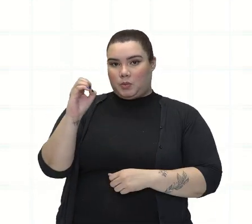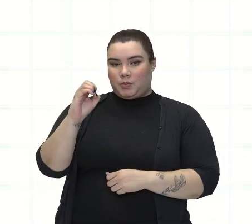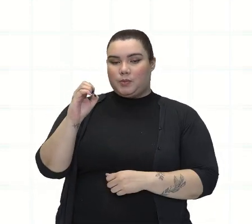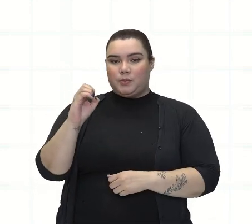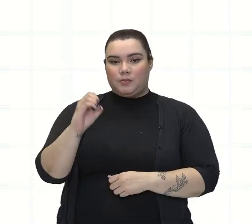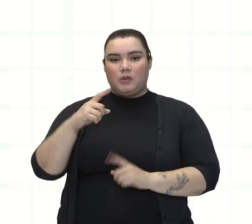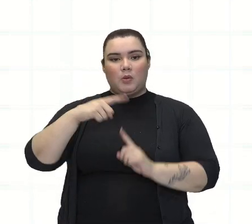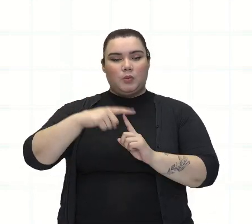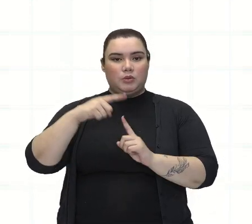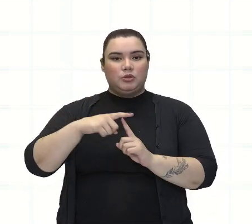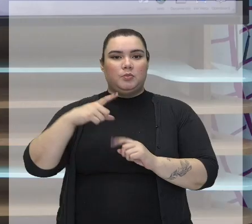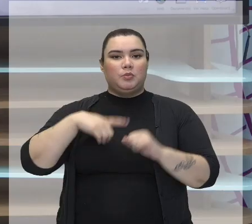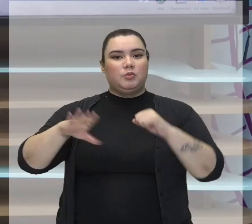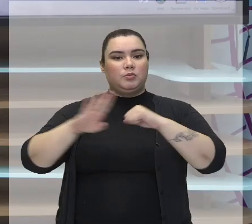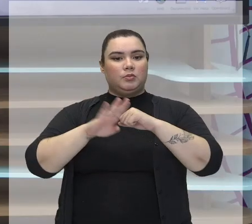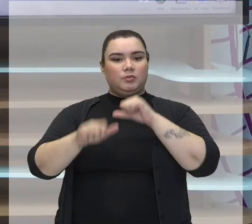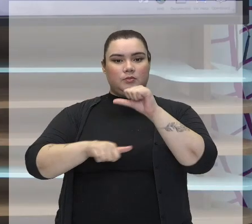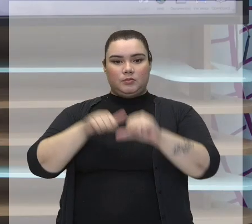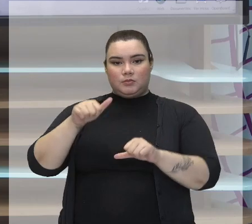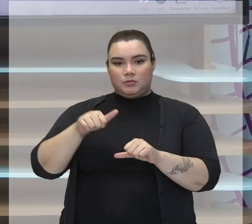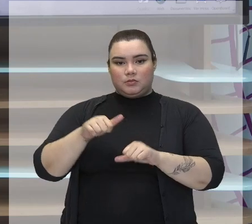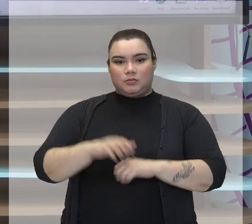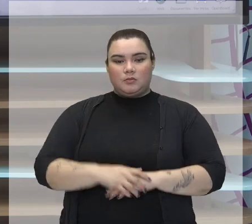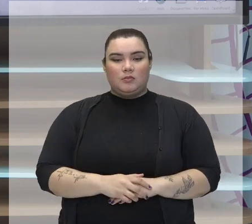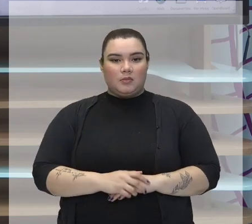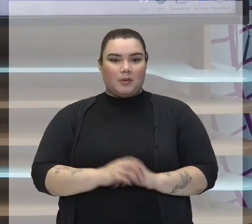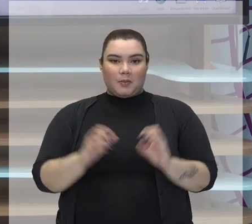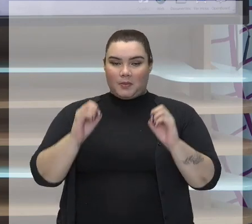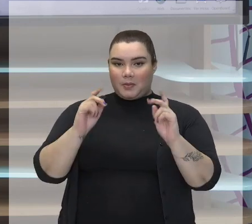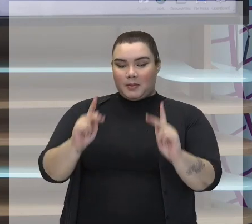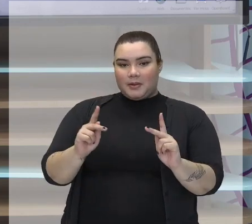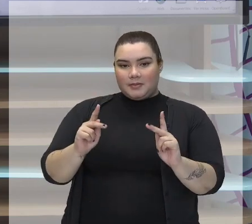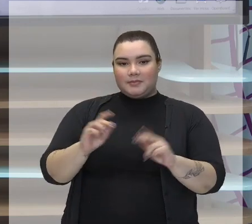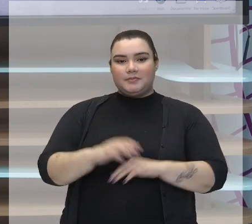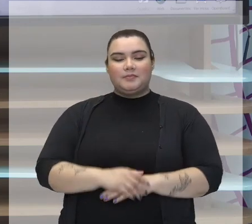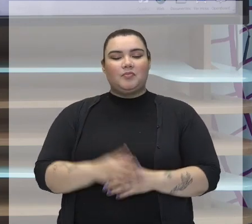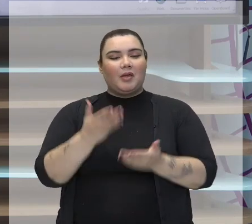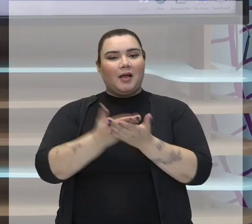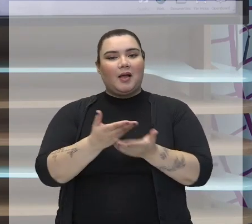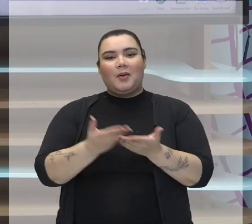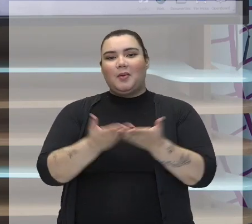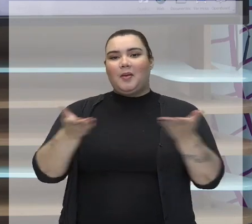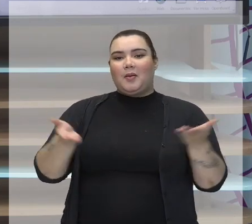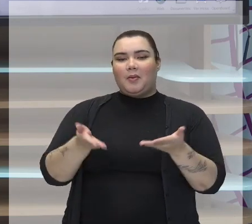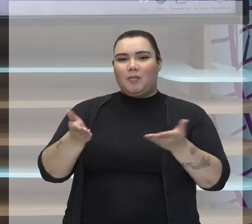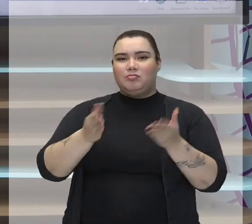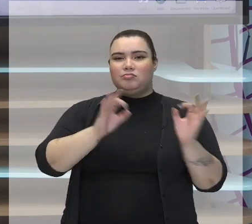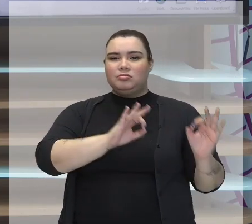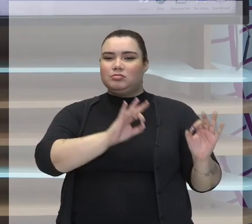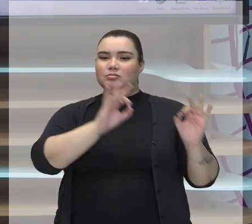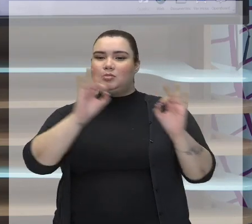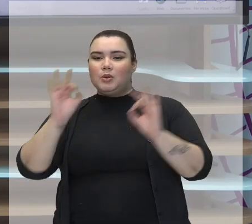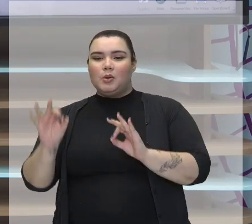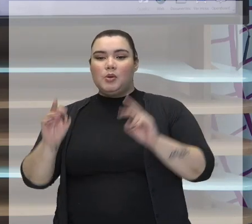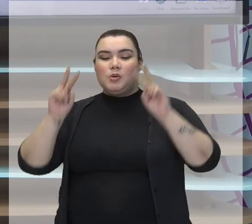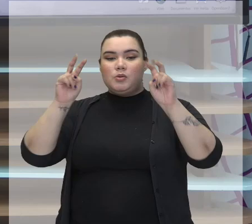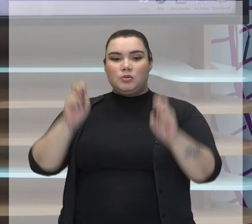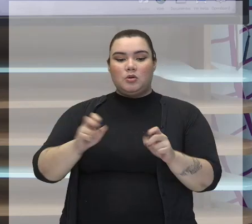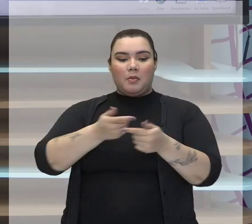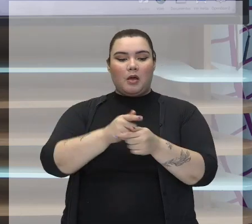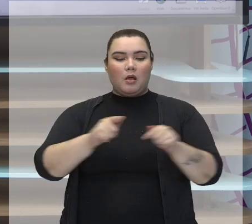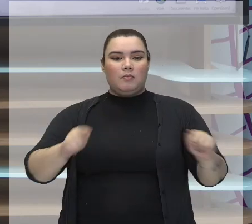substantivada. Então, turmas, essa foi a nossa aula sobre a classe